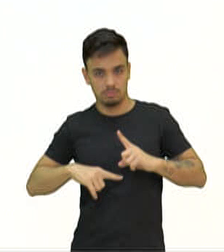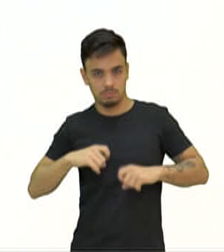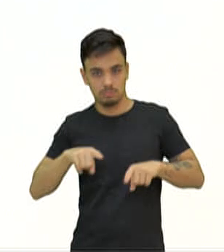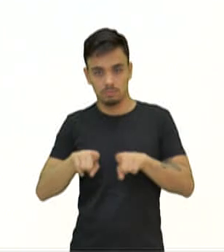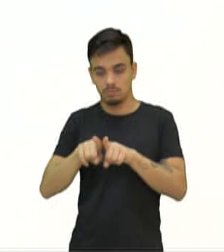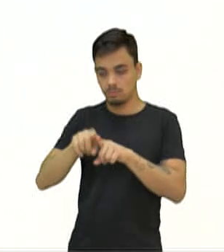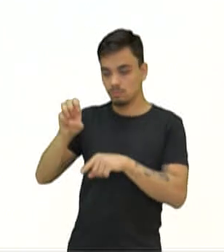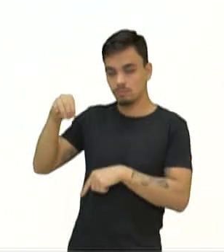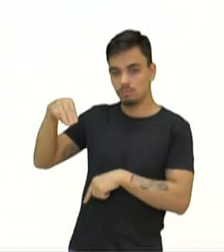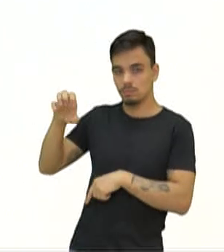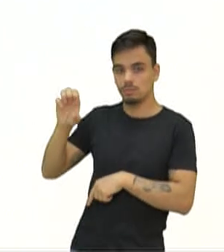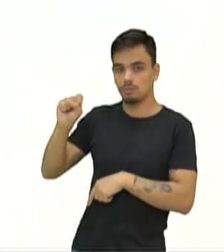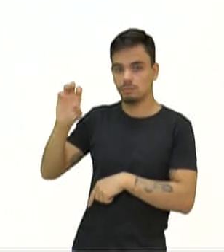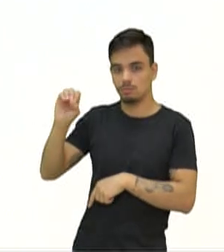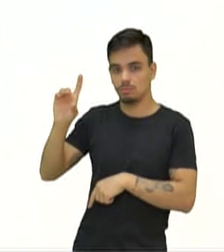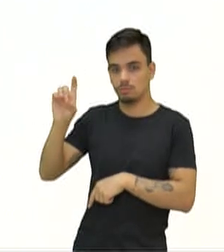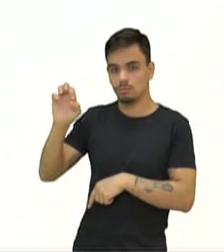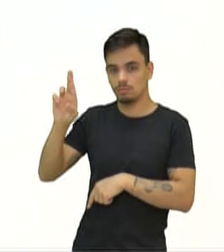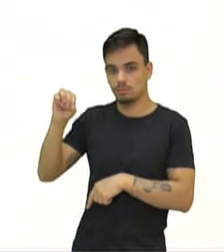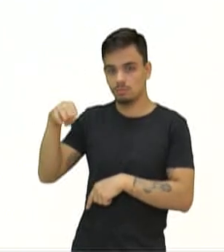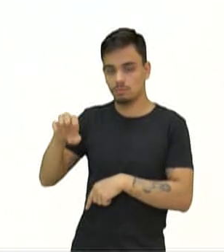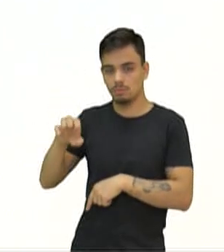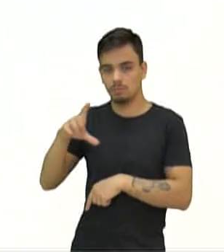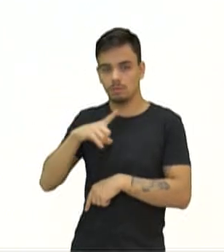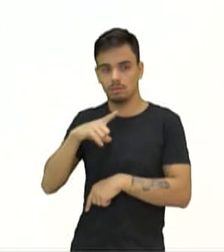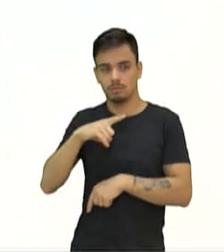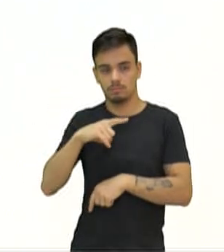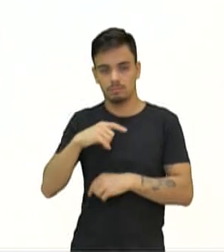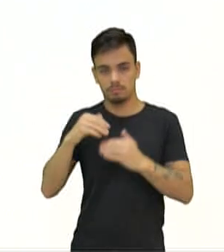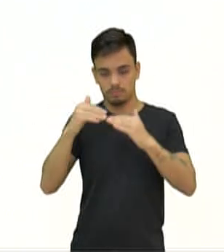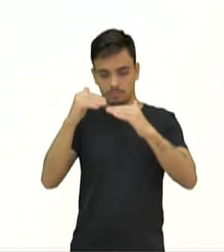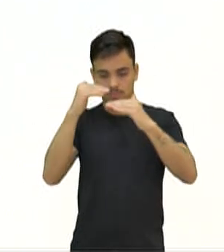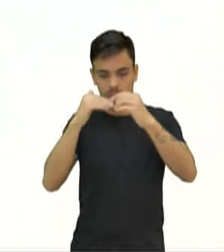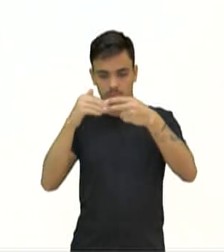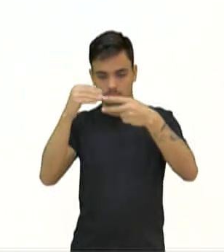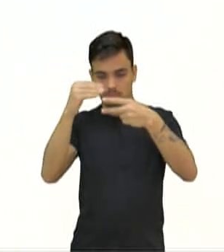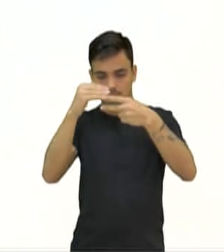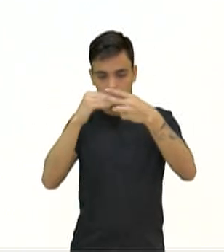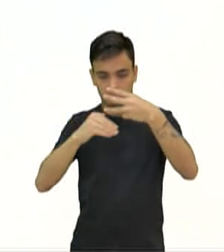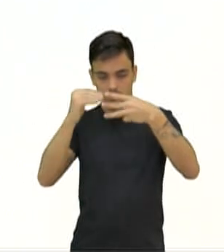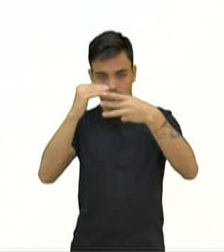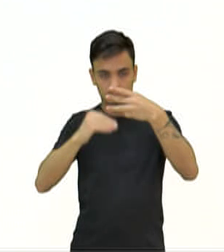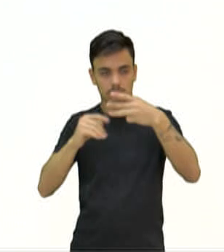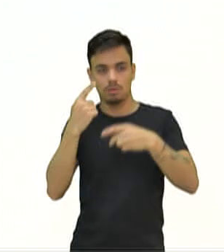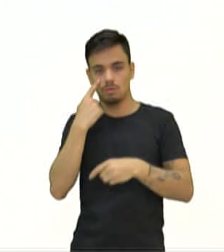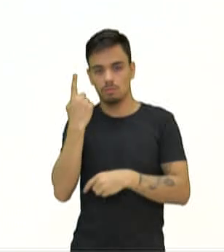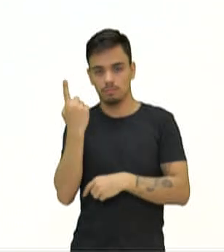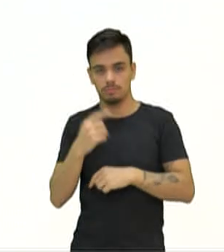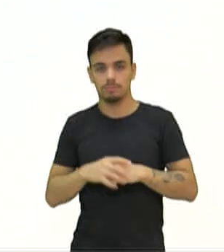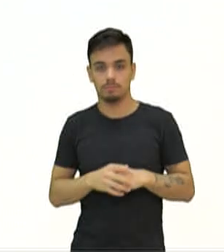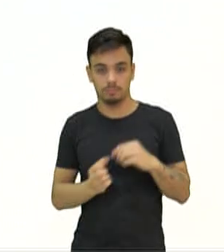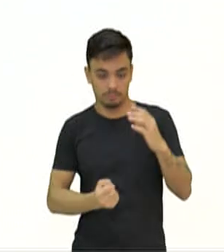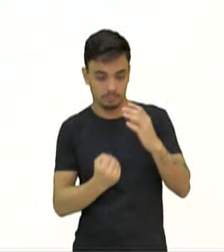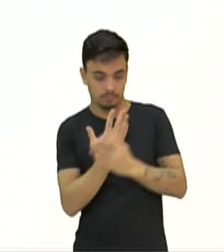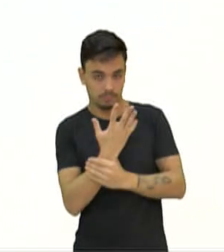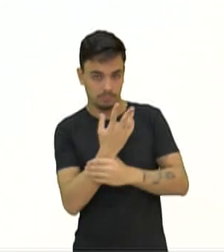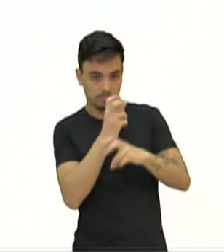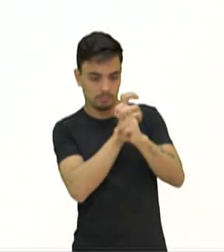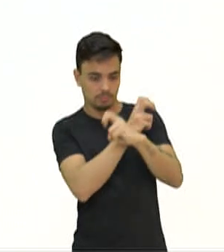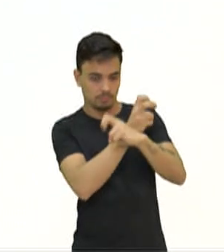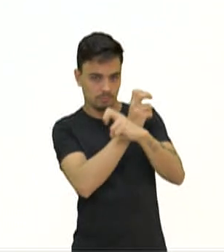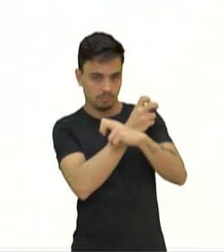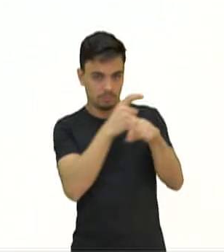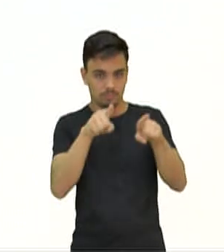mesoderme é aquela camada intermediária. Ela está entre a endoderme e a ectoderme. A mesoderme ela vai dar origem ao esqueleto,